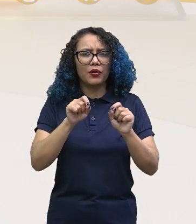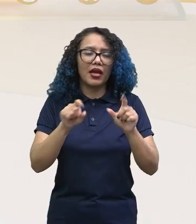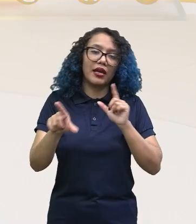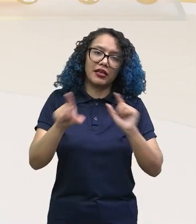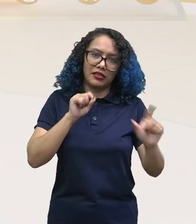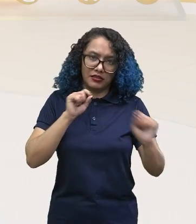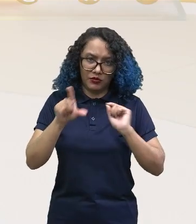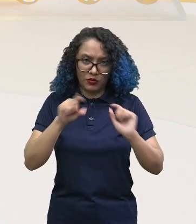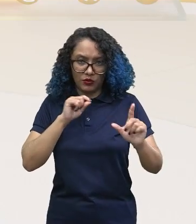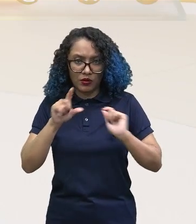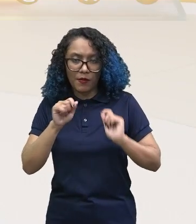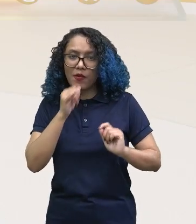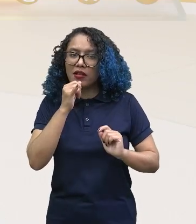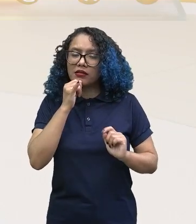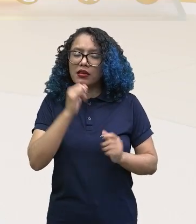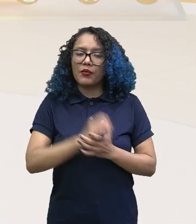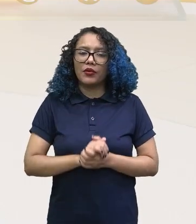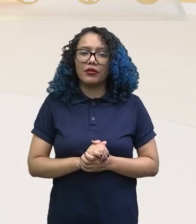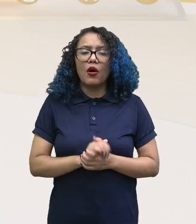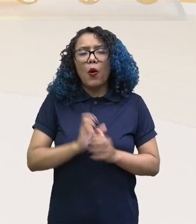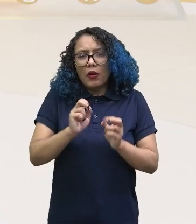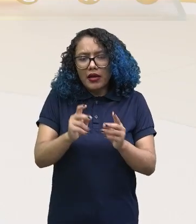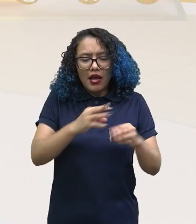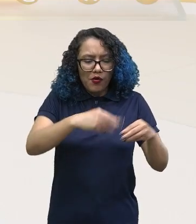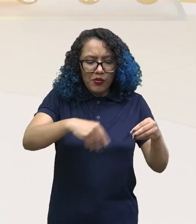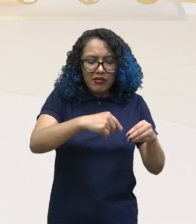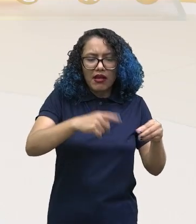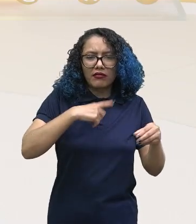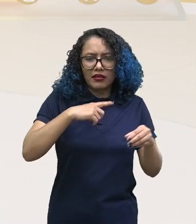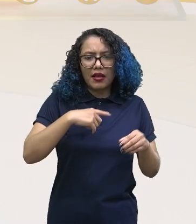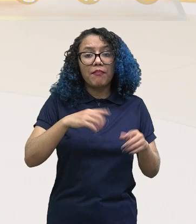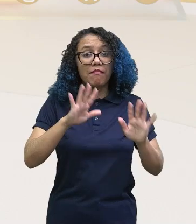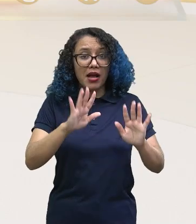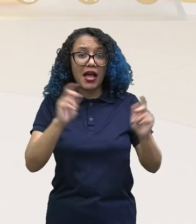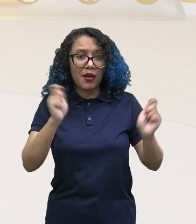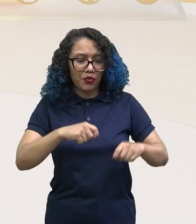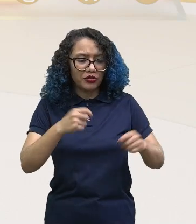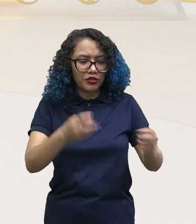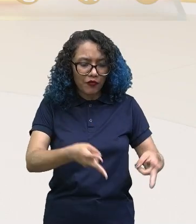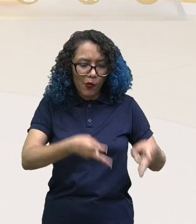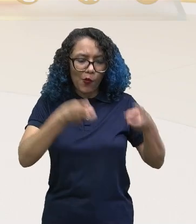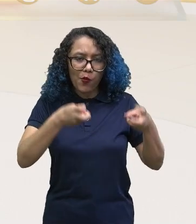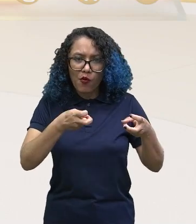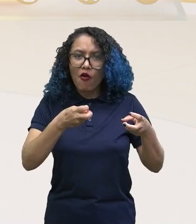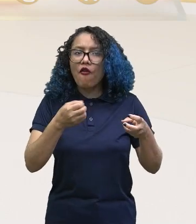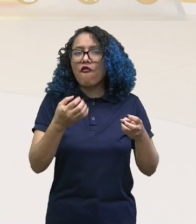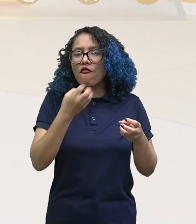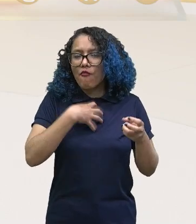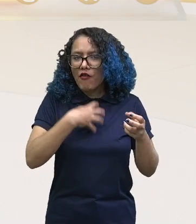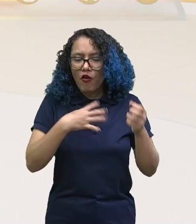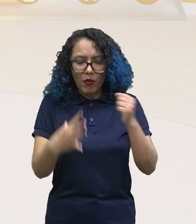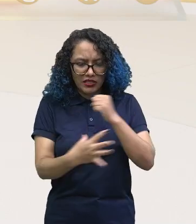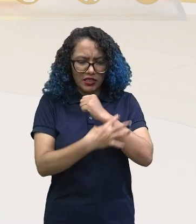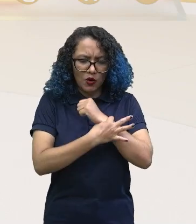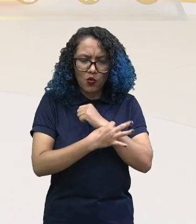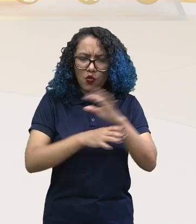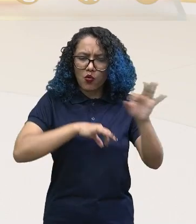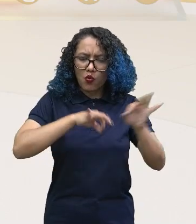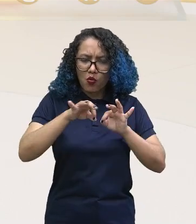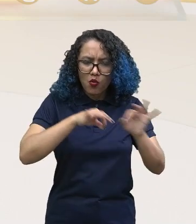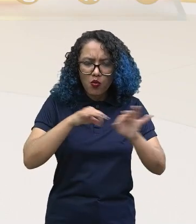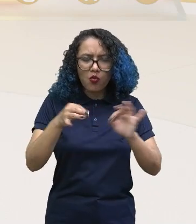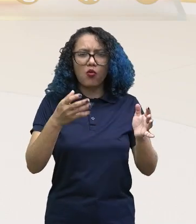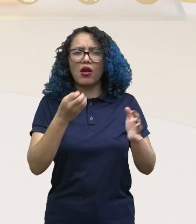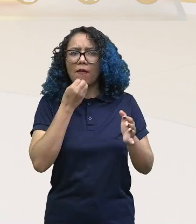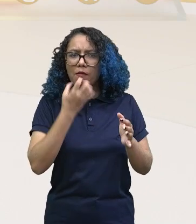escolhas, né? A gente tem o mineral, será que é possível extrair de forma legal, né, de forma organizada, com